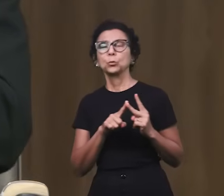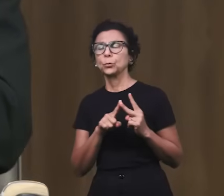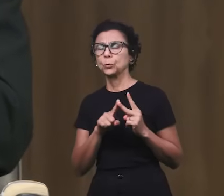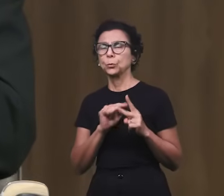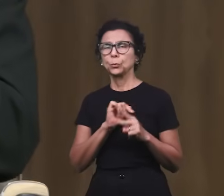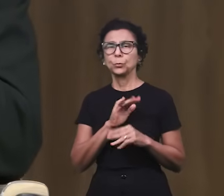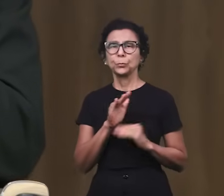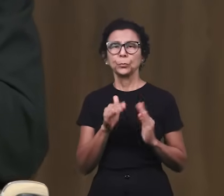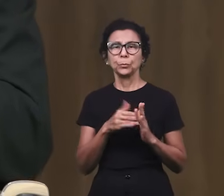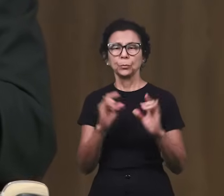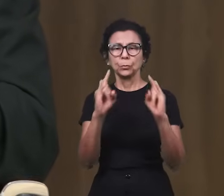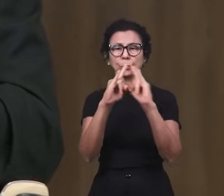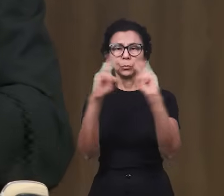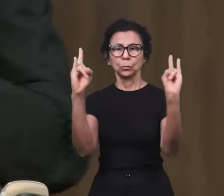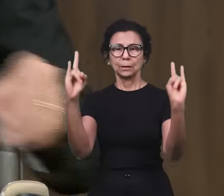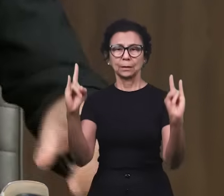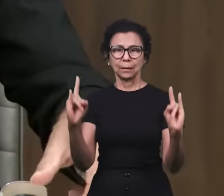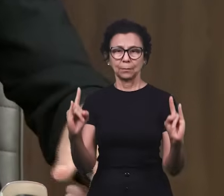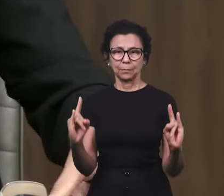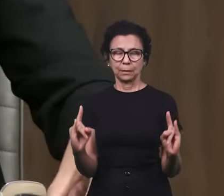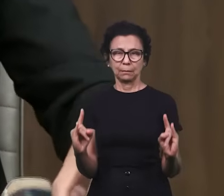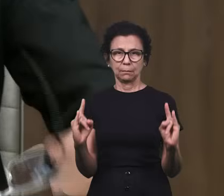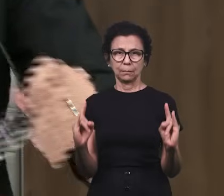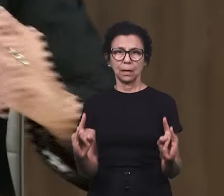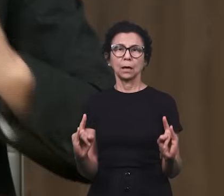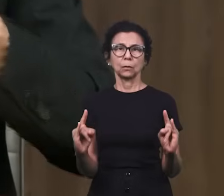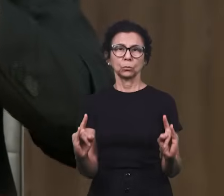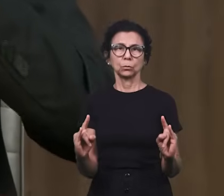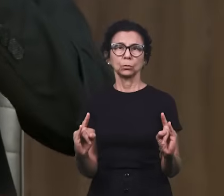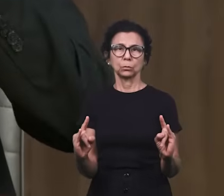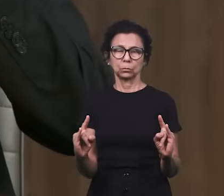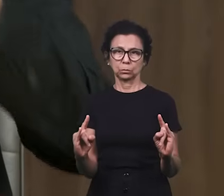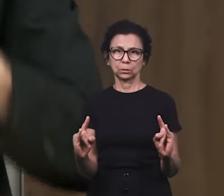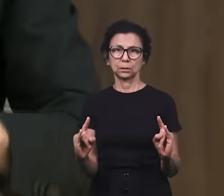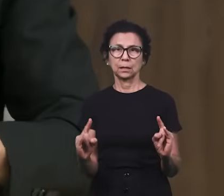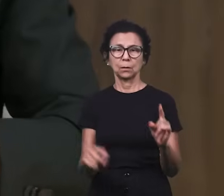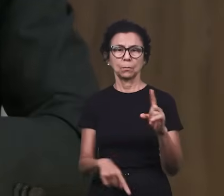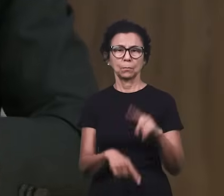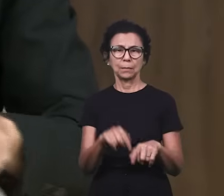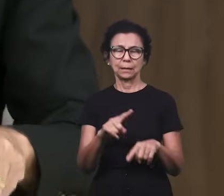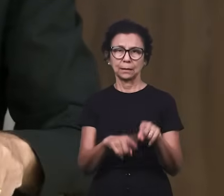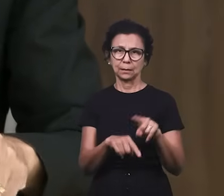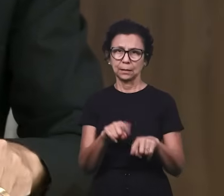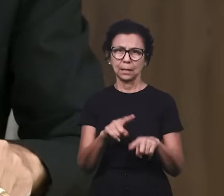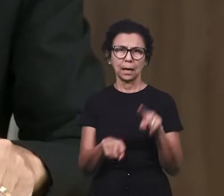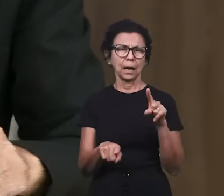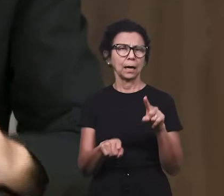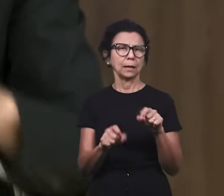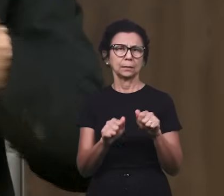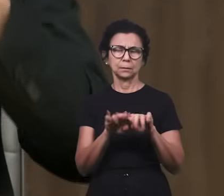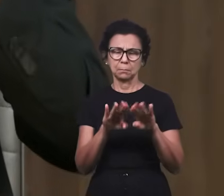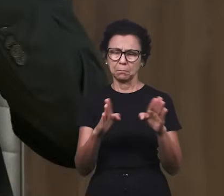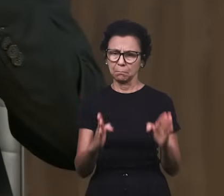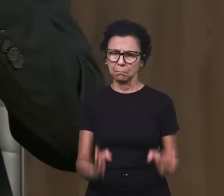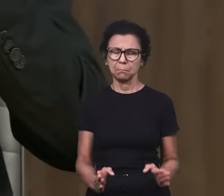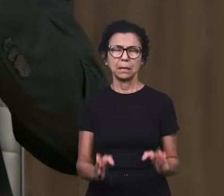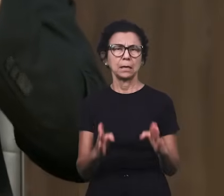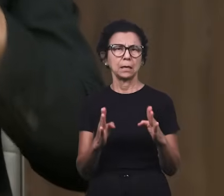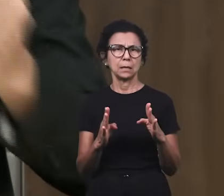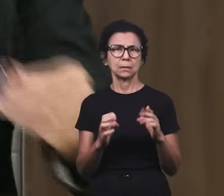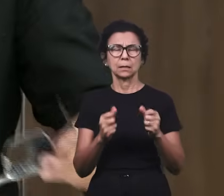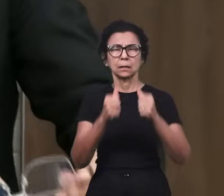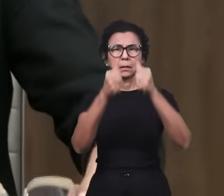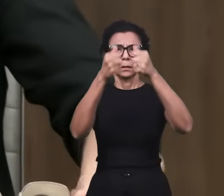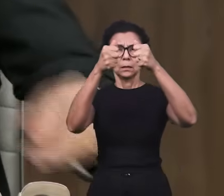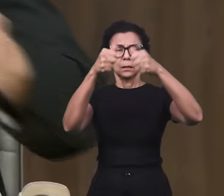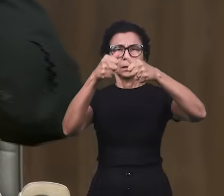a estrutura do tabernáculo. Eu botei, olha aqui, saía os móveis e as cortinas,